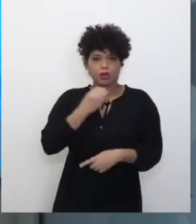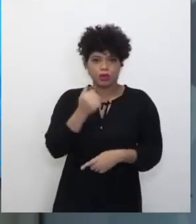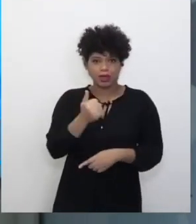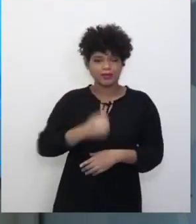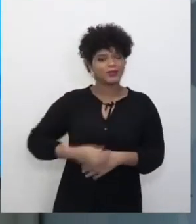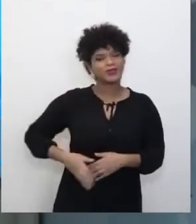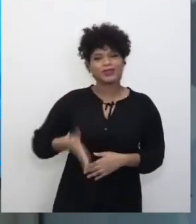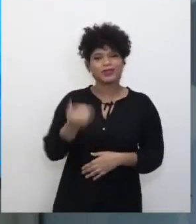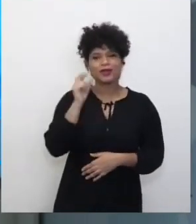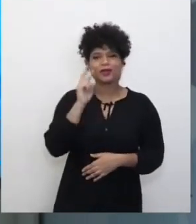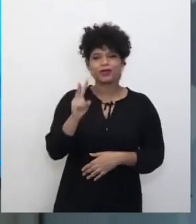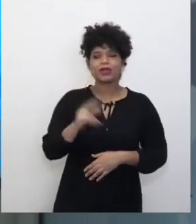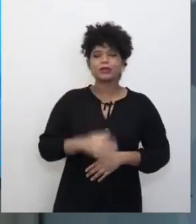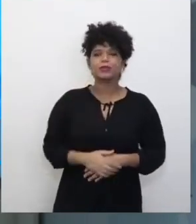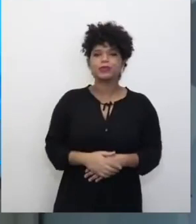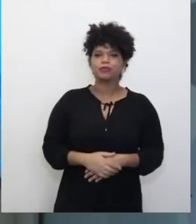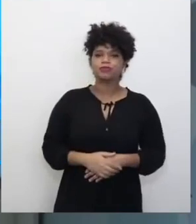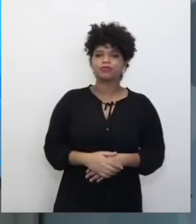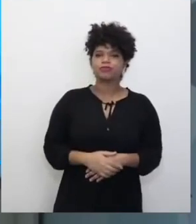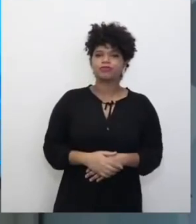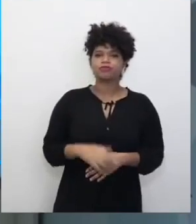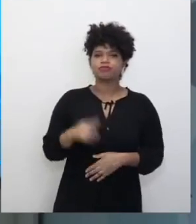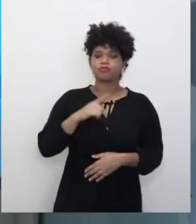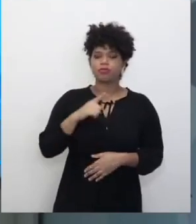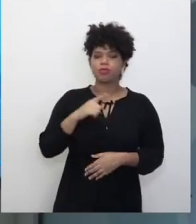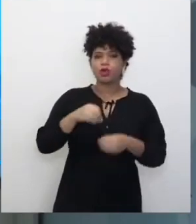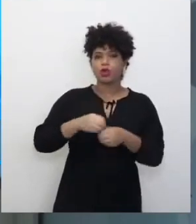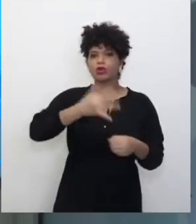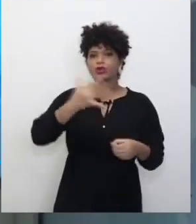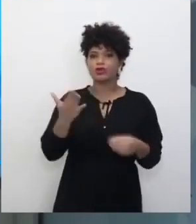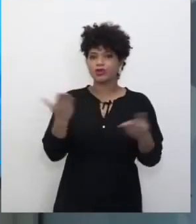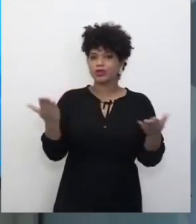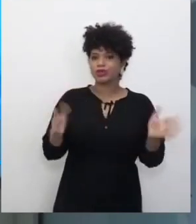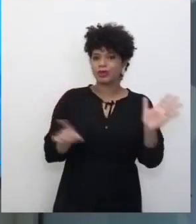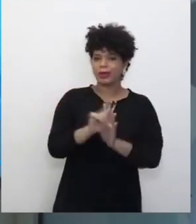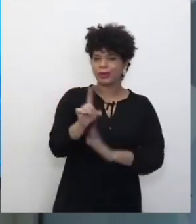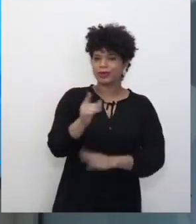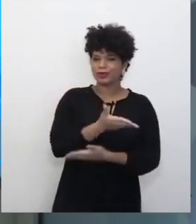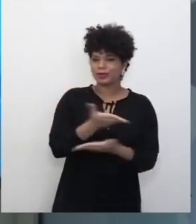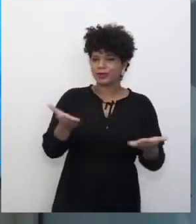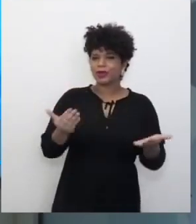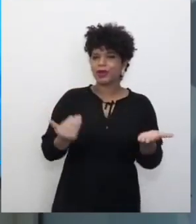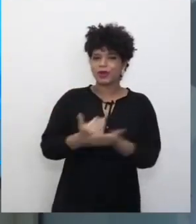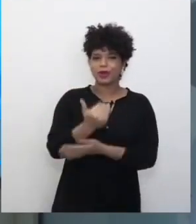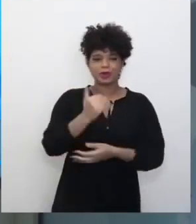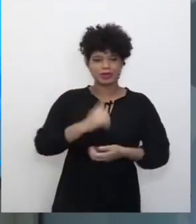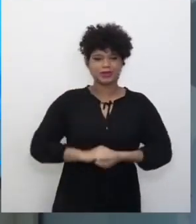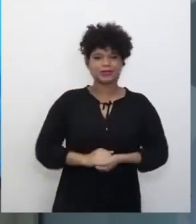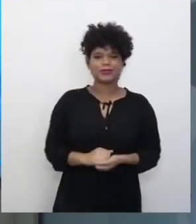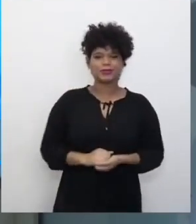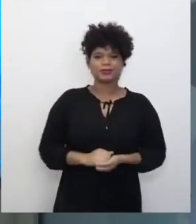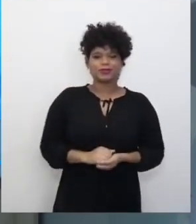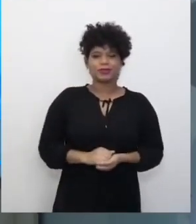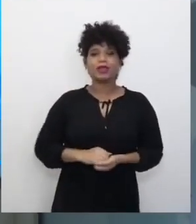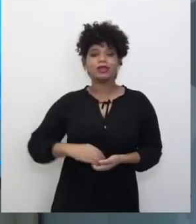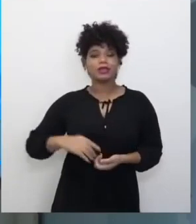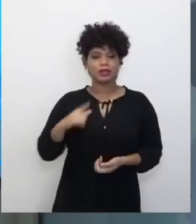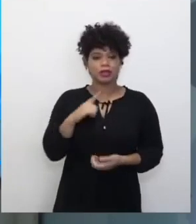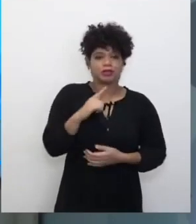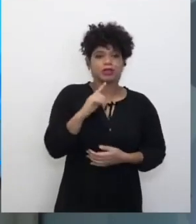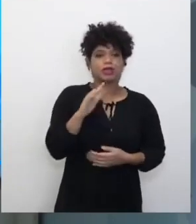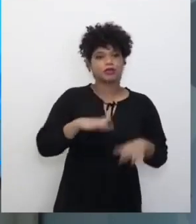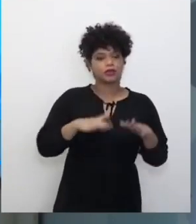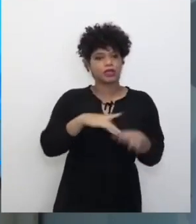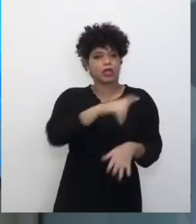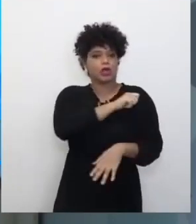bem, vamos lá então. Com esse conteúdo de hoje, a gente tem uma pergunta para começar, Então, olha só, é muito comum quando os alunos